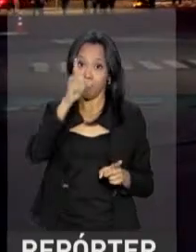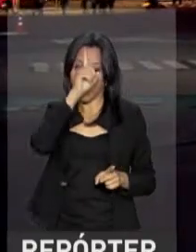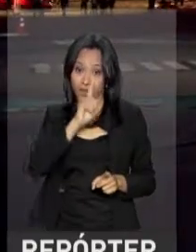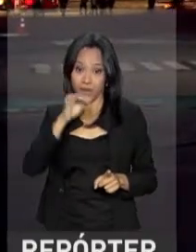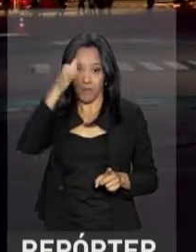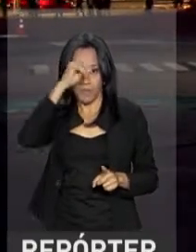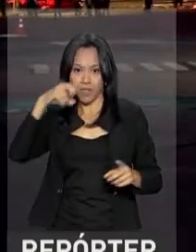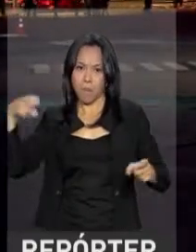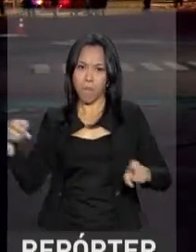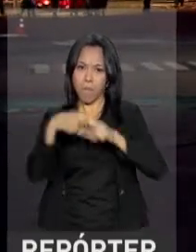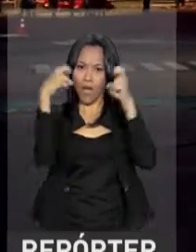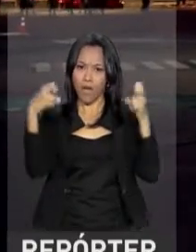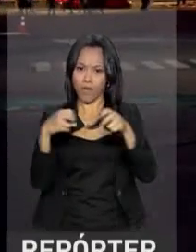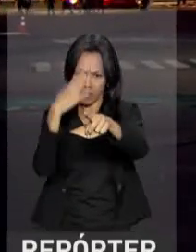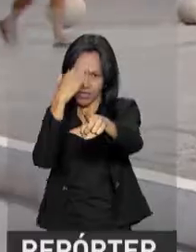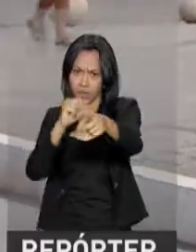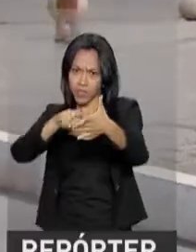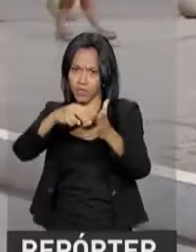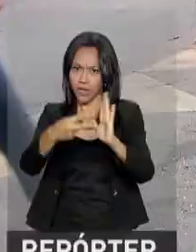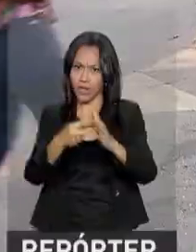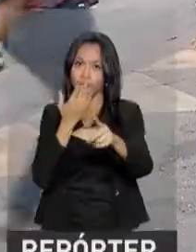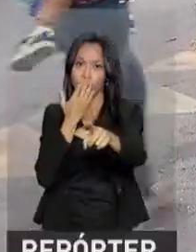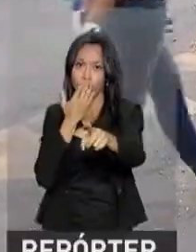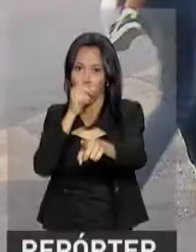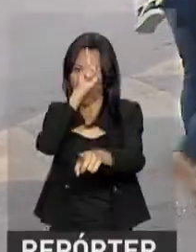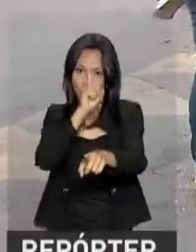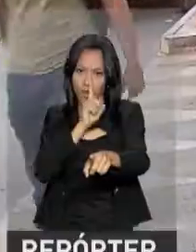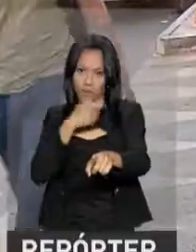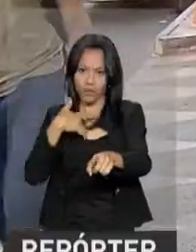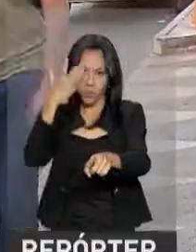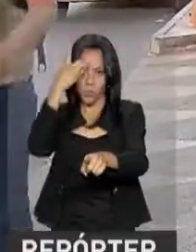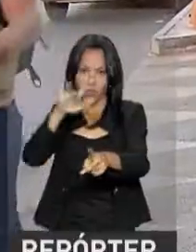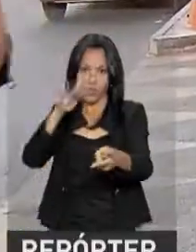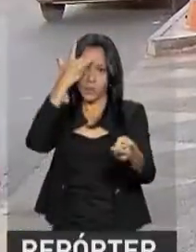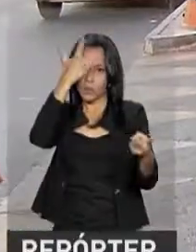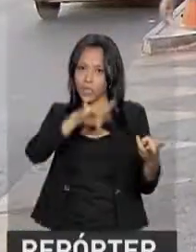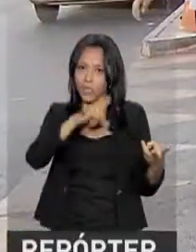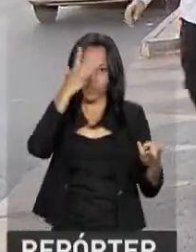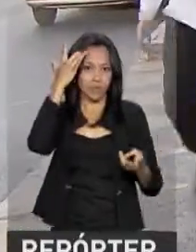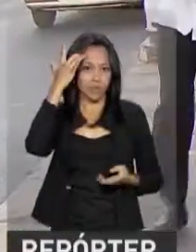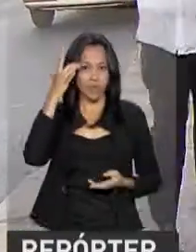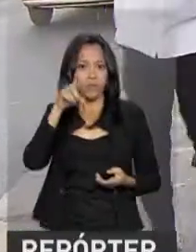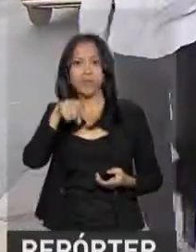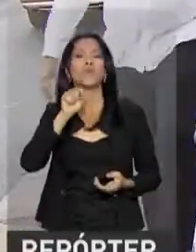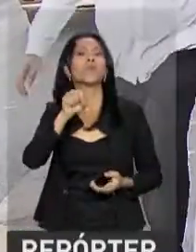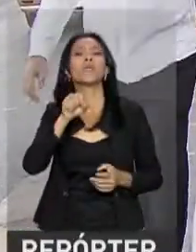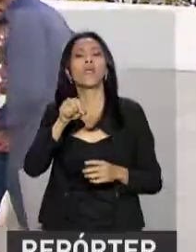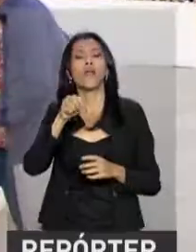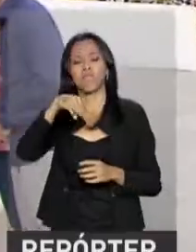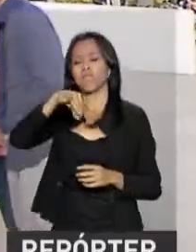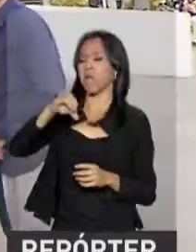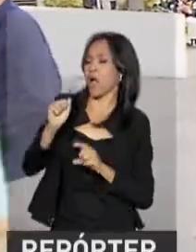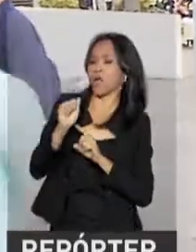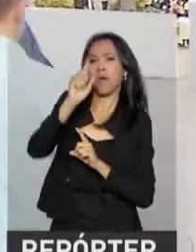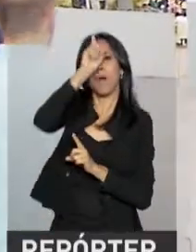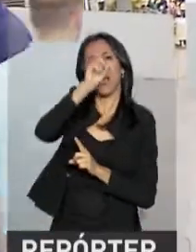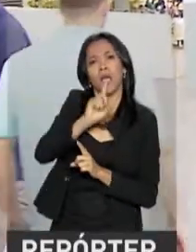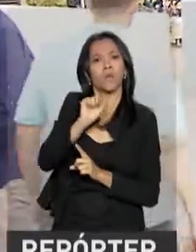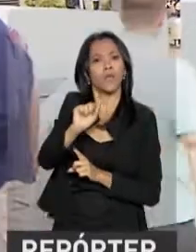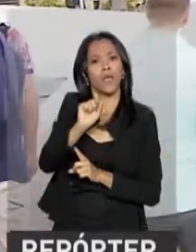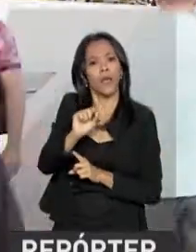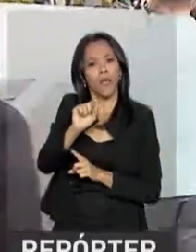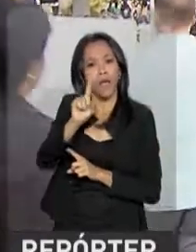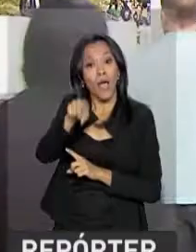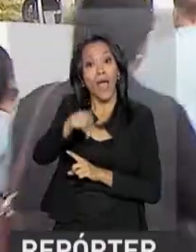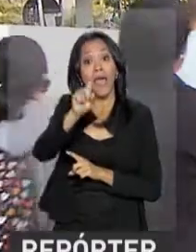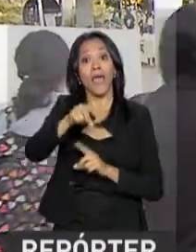Você sabe o que é o Maio Amarelo? Não. Não. Não. O que é o Maio Amarelo? É o mês da política de